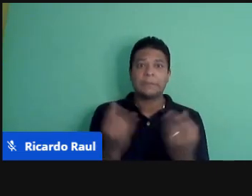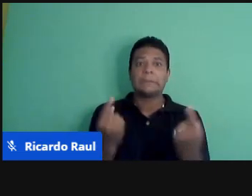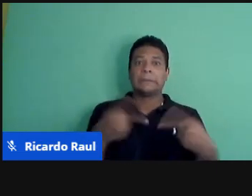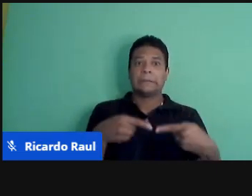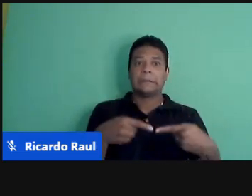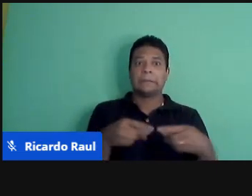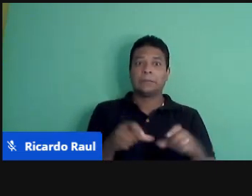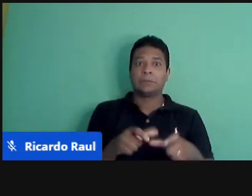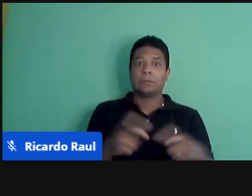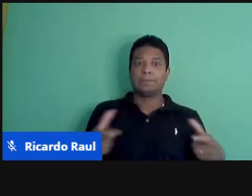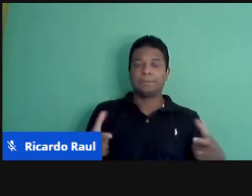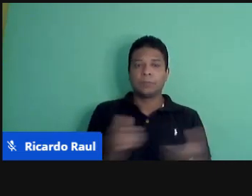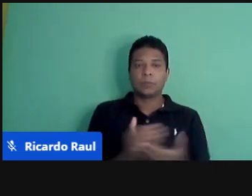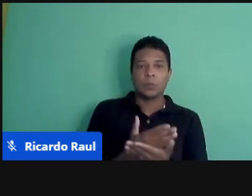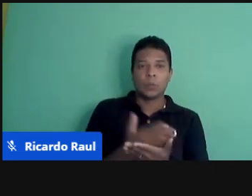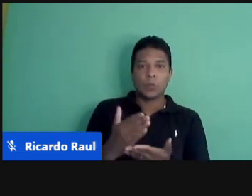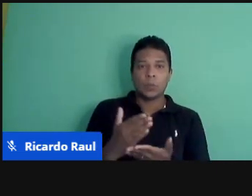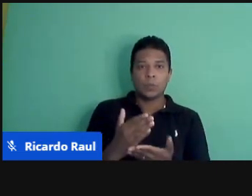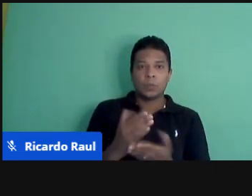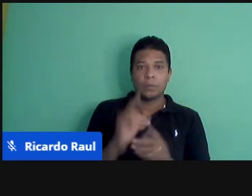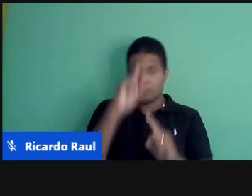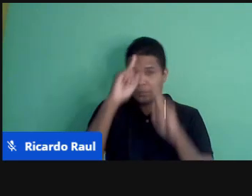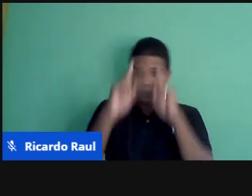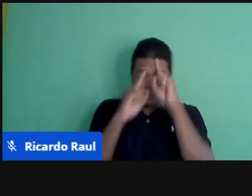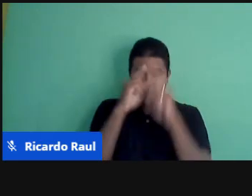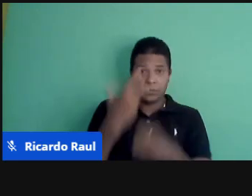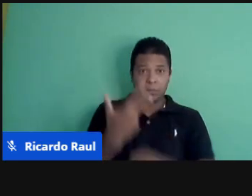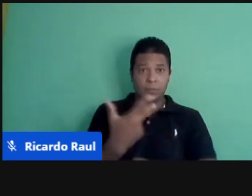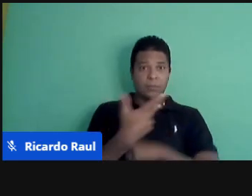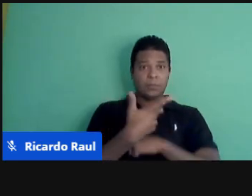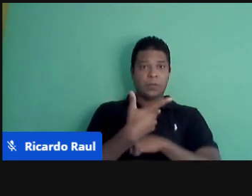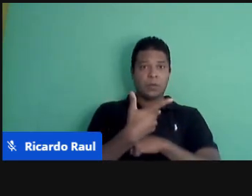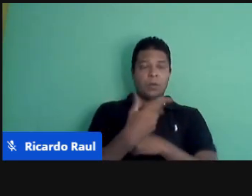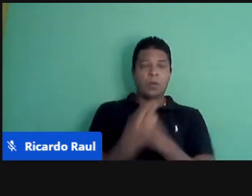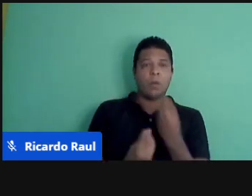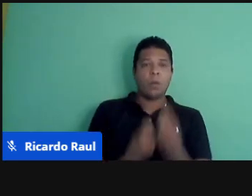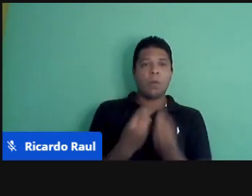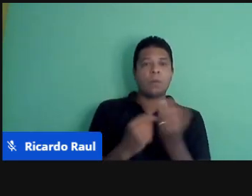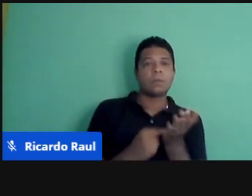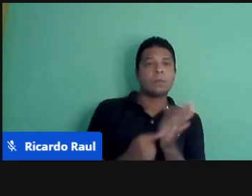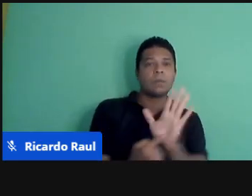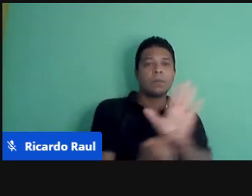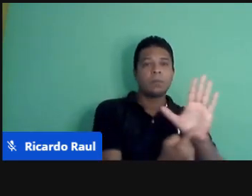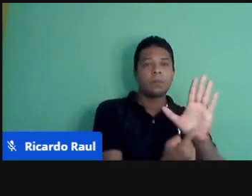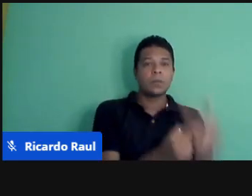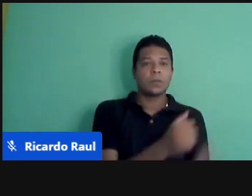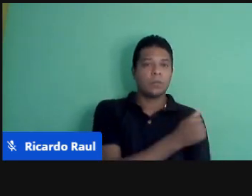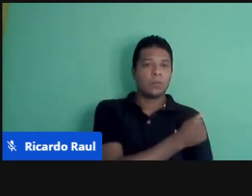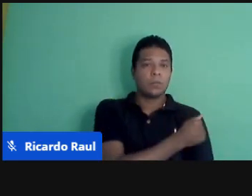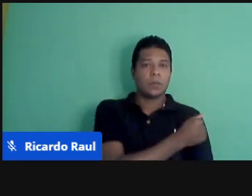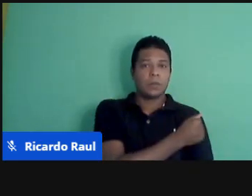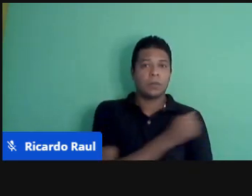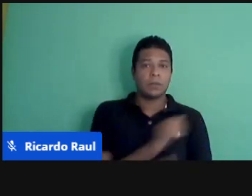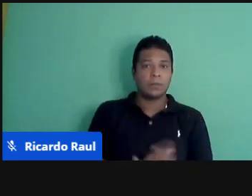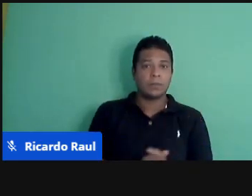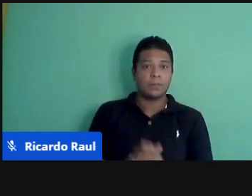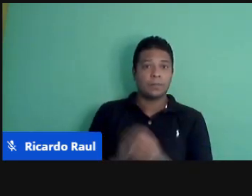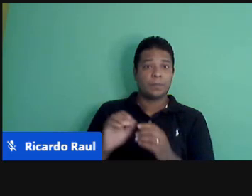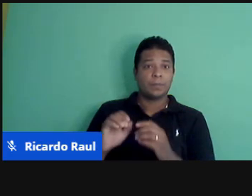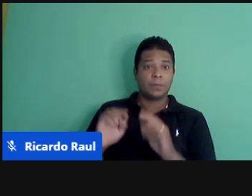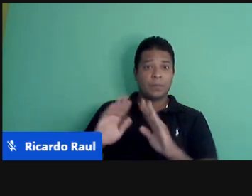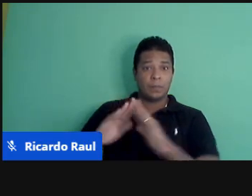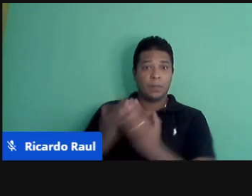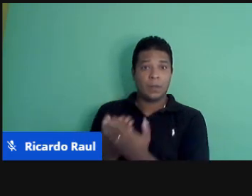nós iniciamos com a produção dos vídeos, mas como que nós íamos mostrar isso para os alunos? A nossa escola criou, então,